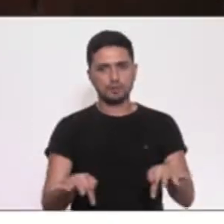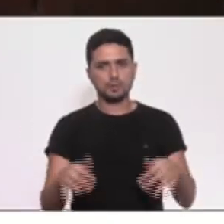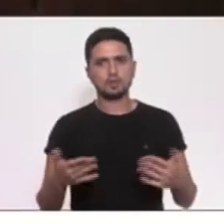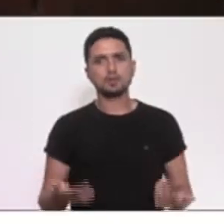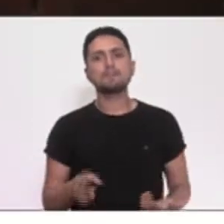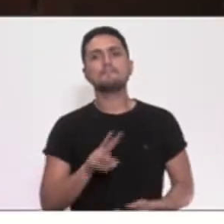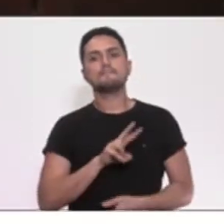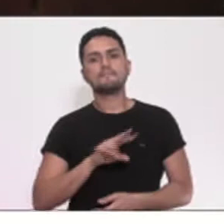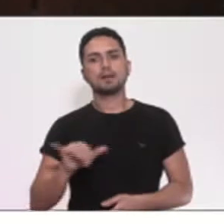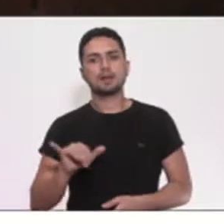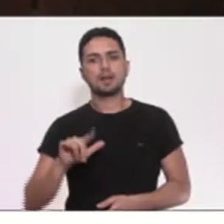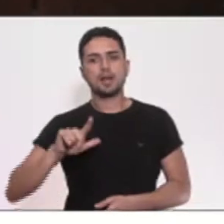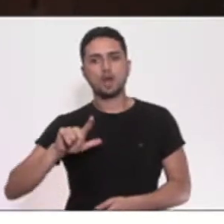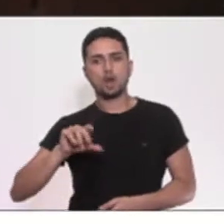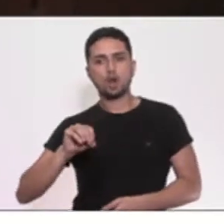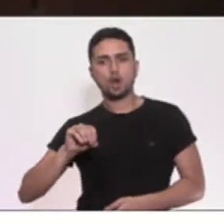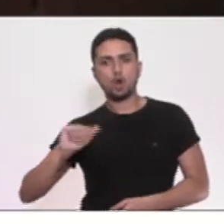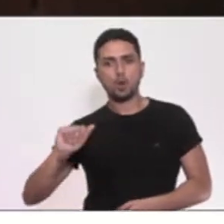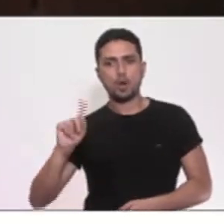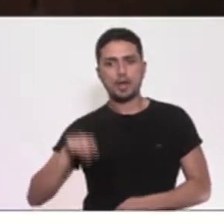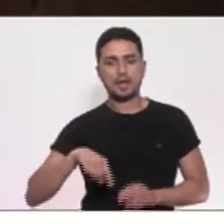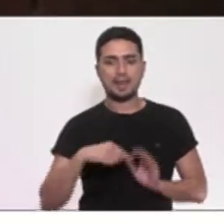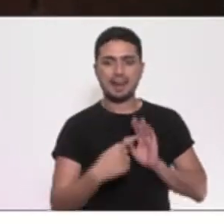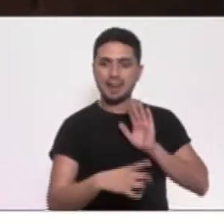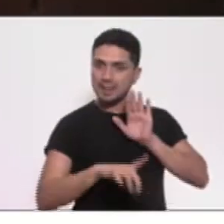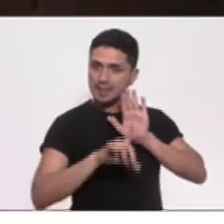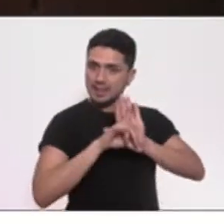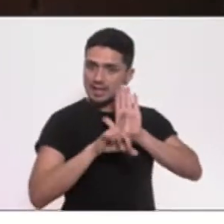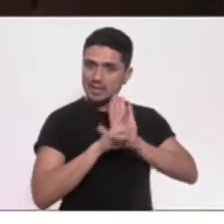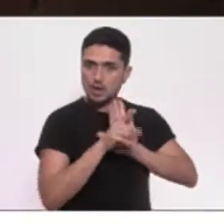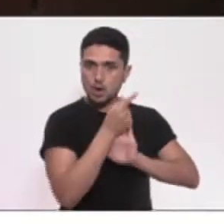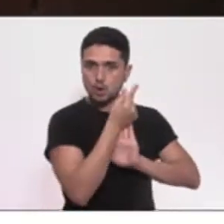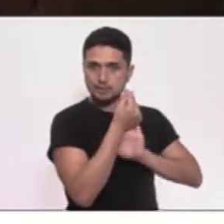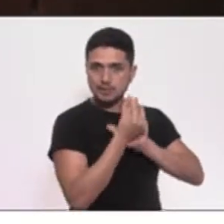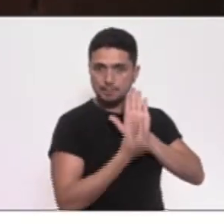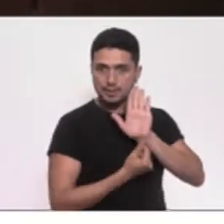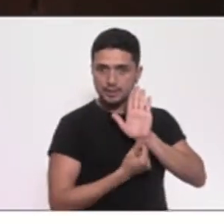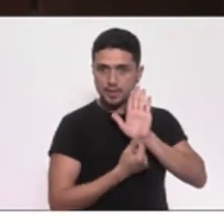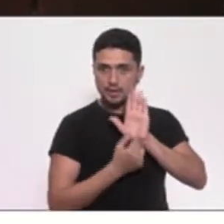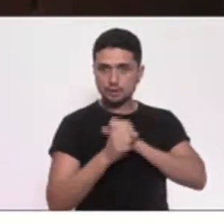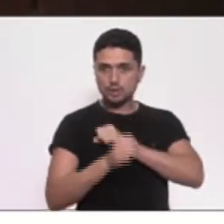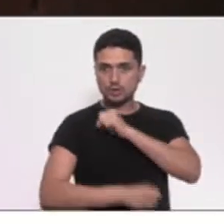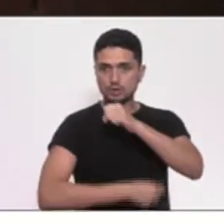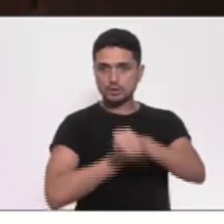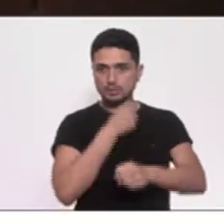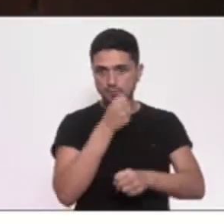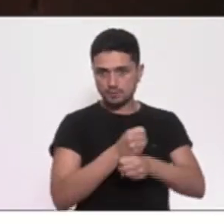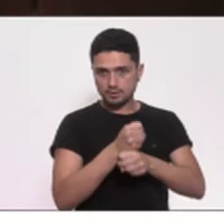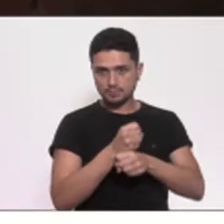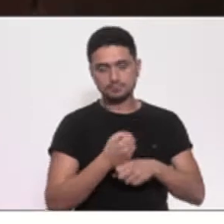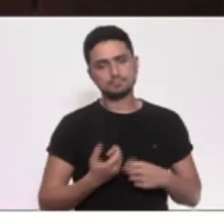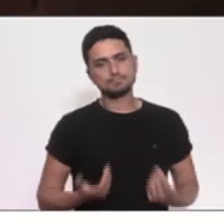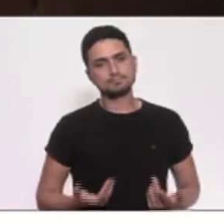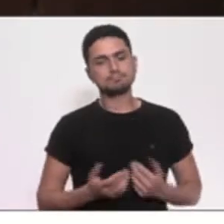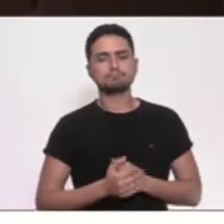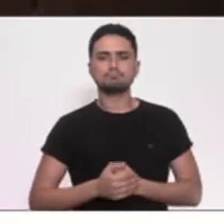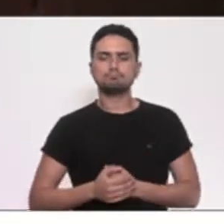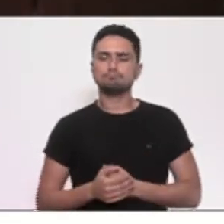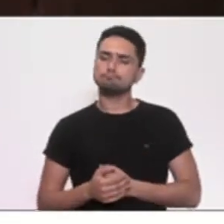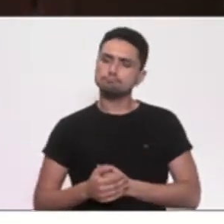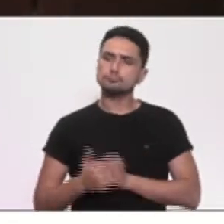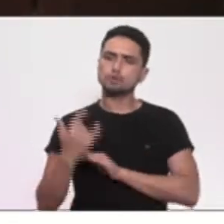Lei Orçamentária Anual, que será o norte financeiro do Estado para o próximo exercício. Ao recebermos a análise de